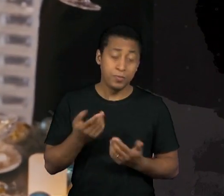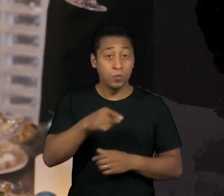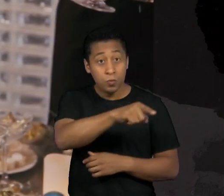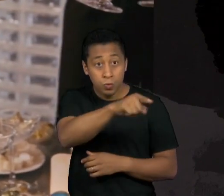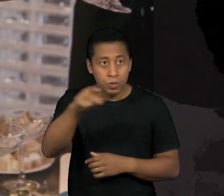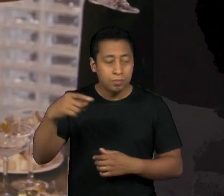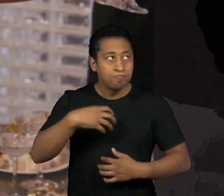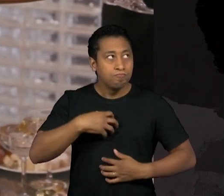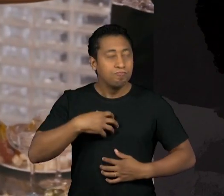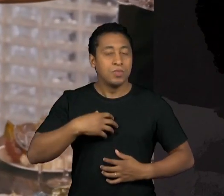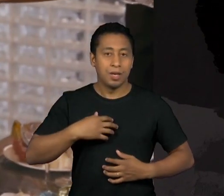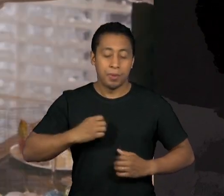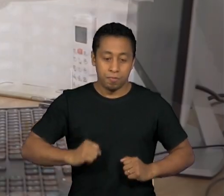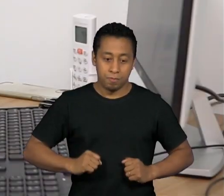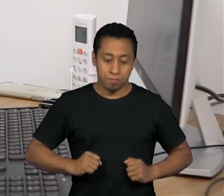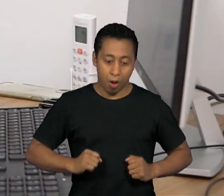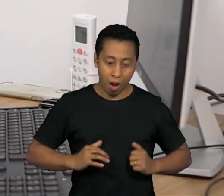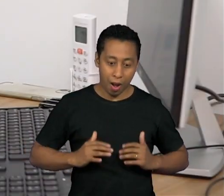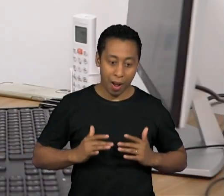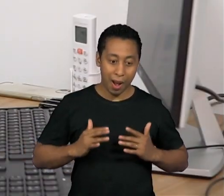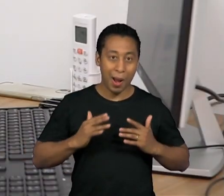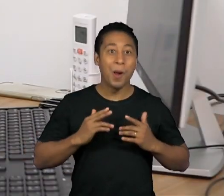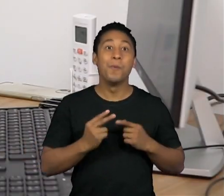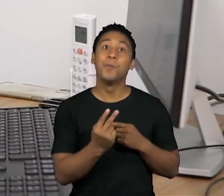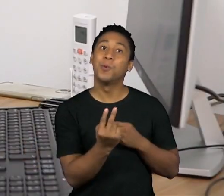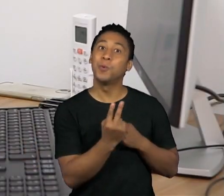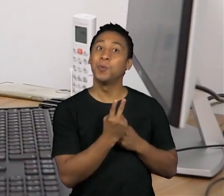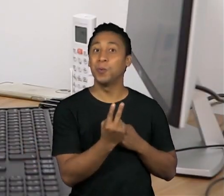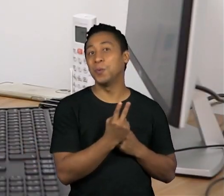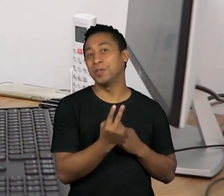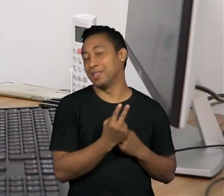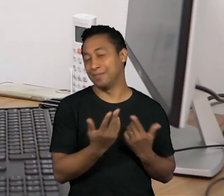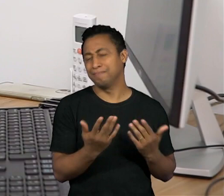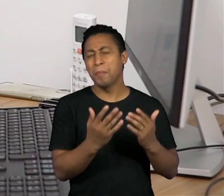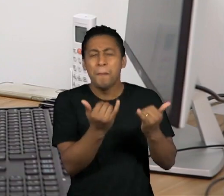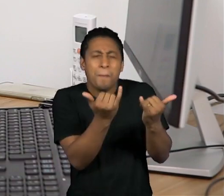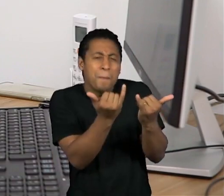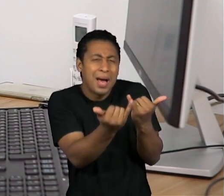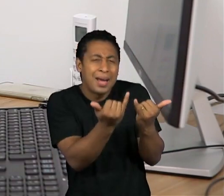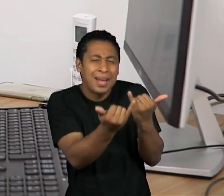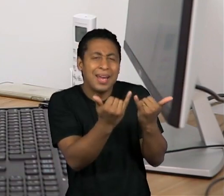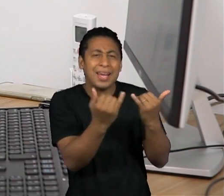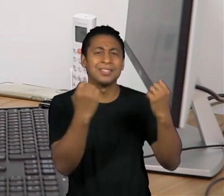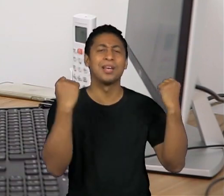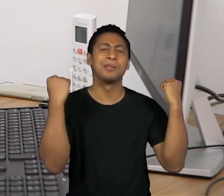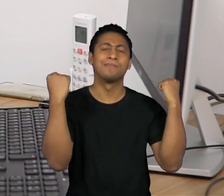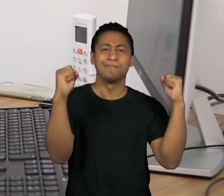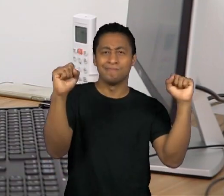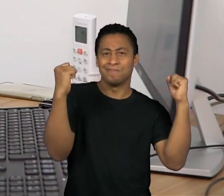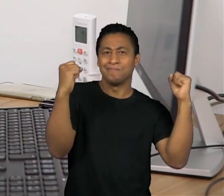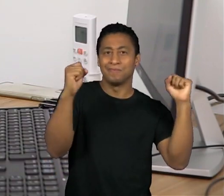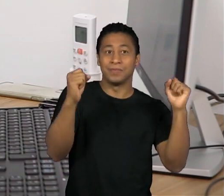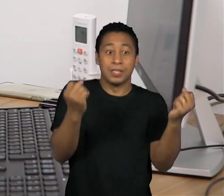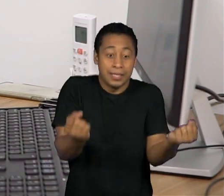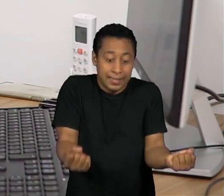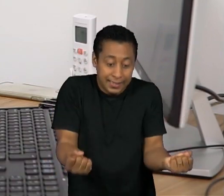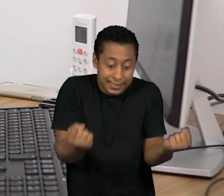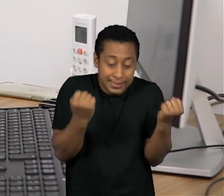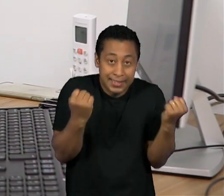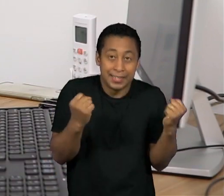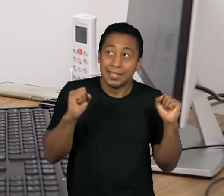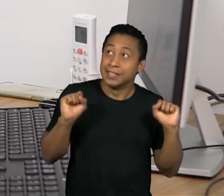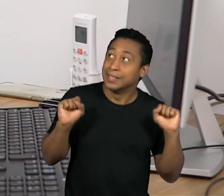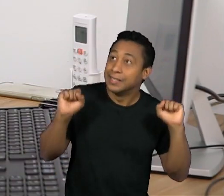o seu sistema imune, isso vai ajudar. É parecido com o exercício físico também, né? Que é uma outra forma da gente